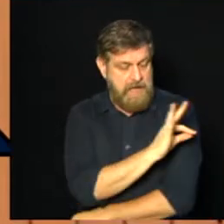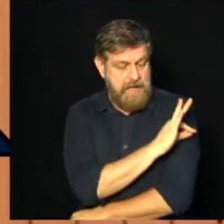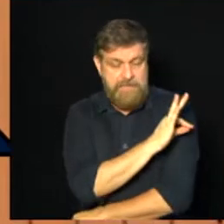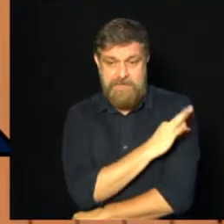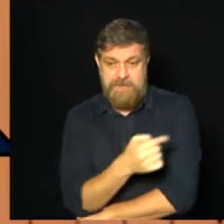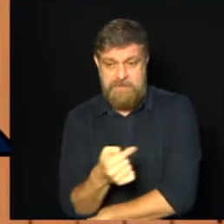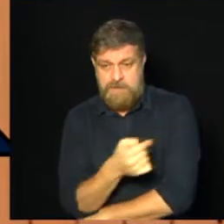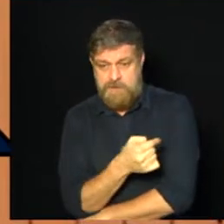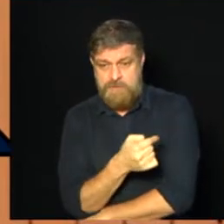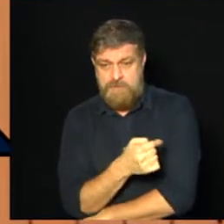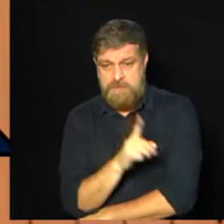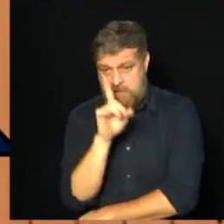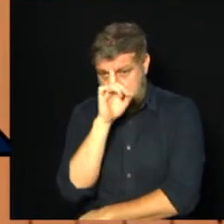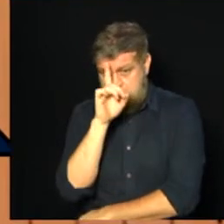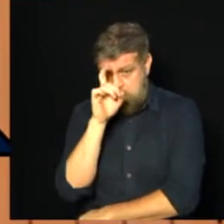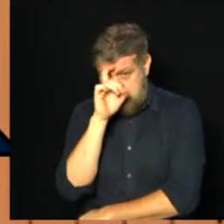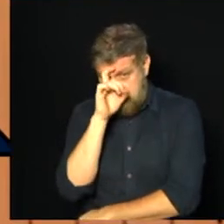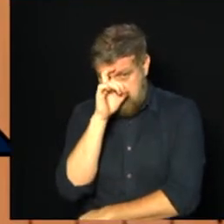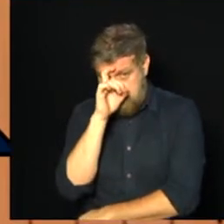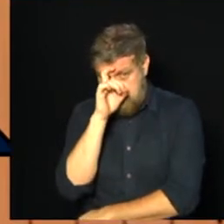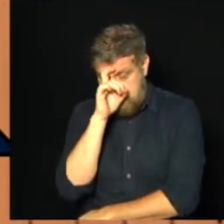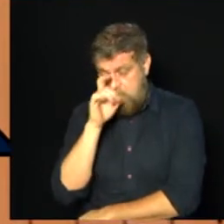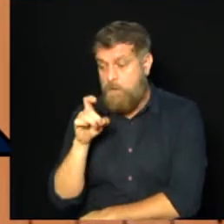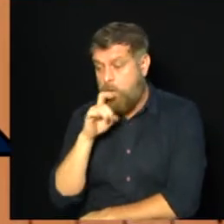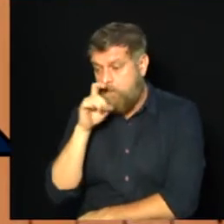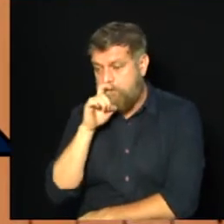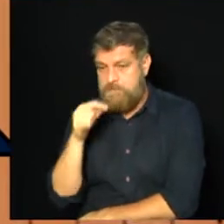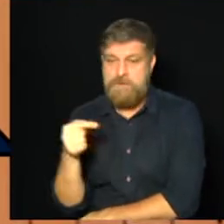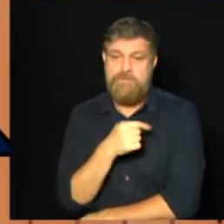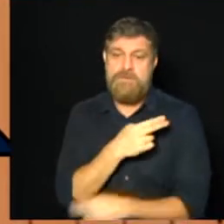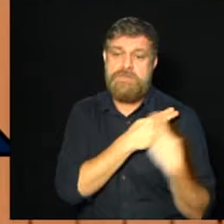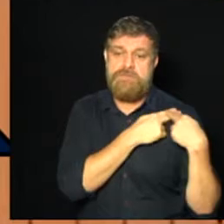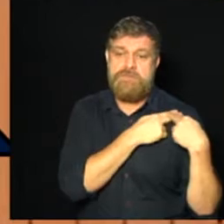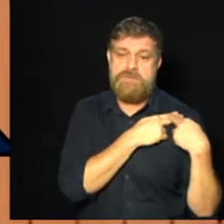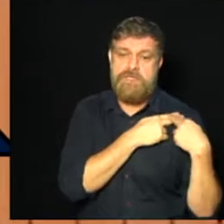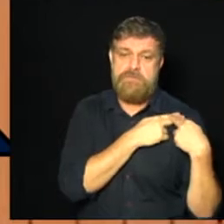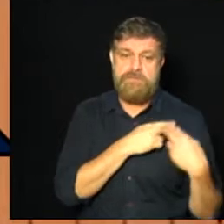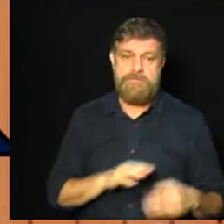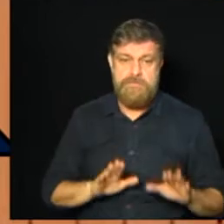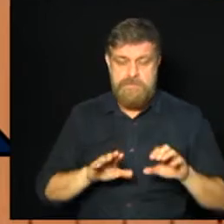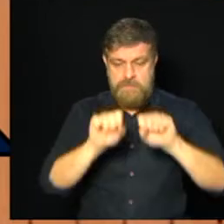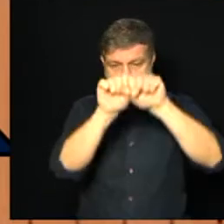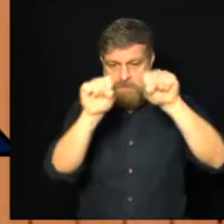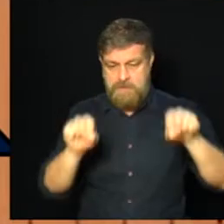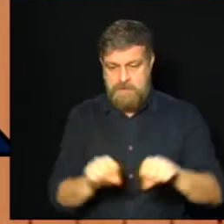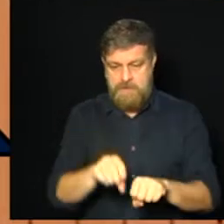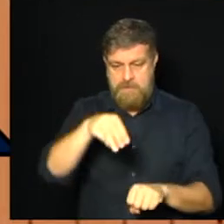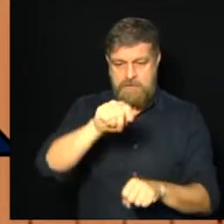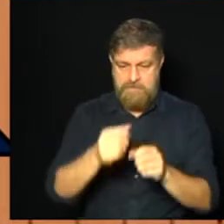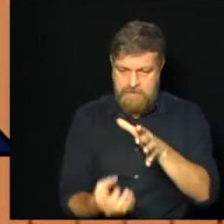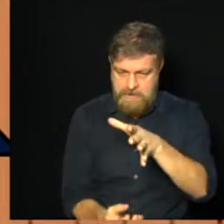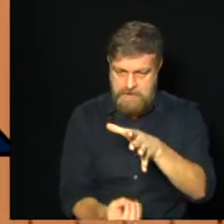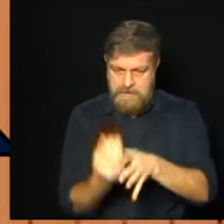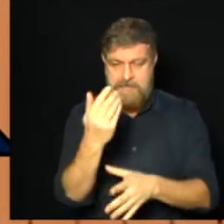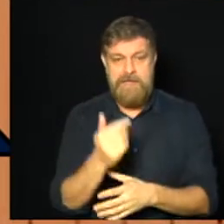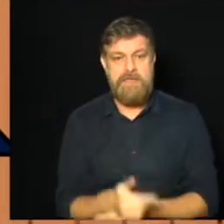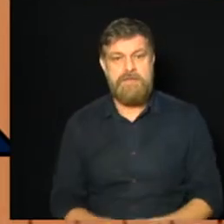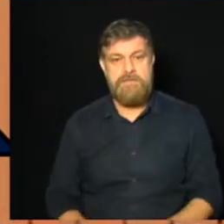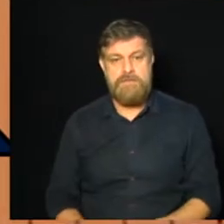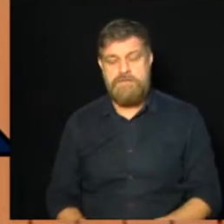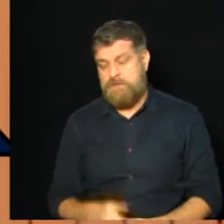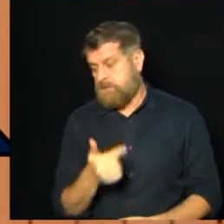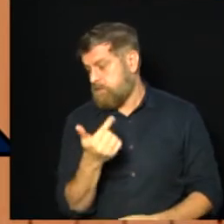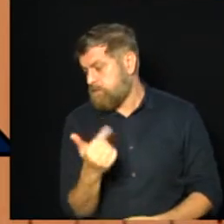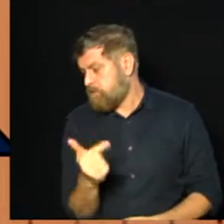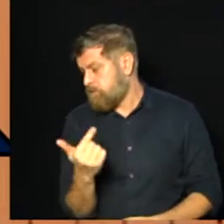no Hospital Ouro Verde. Bem, enfim, mas a Rede Mário Gatti foi criada, não foi aberta, assim, né, não teve